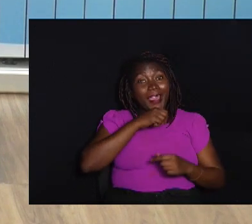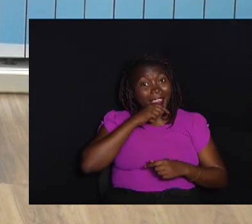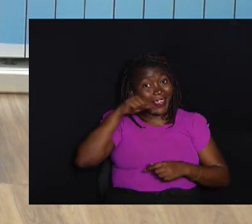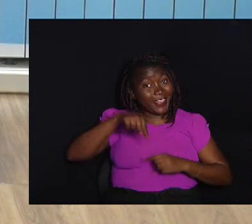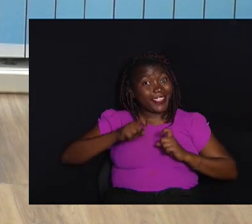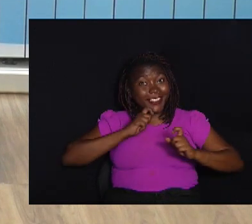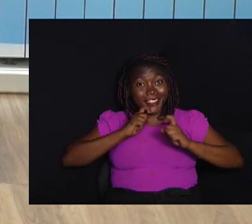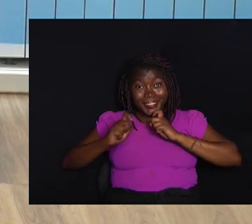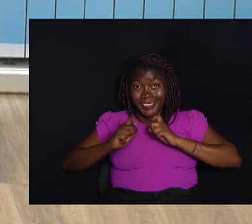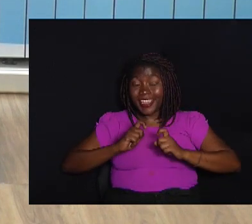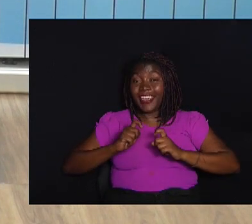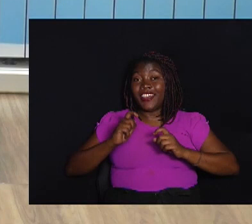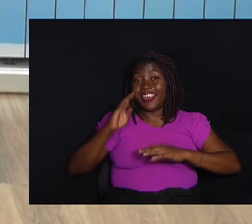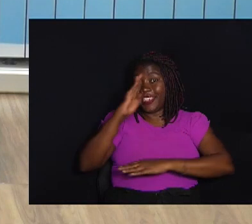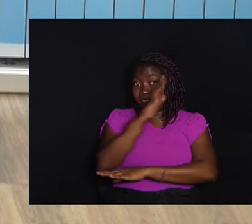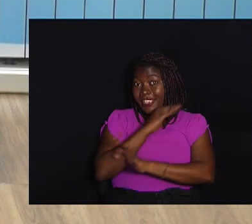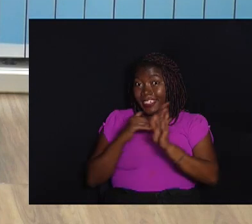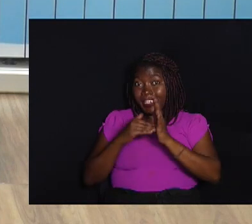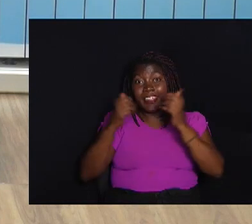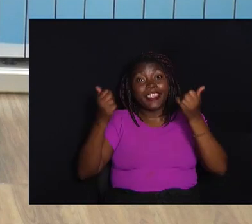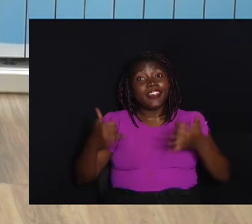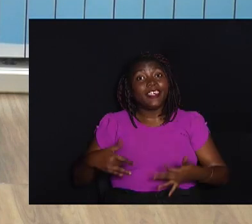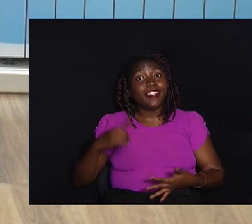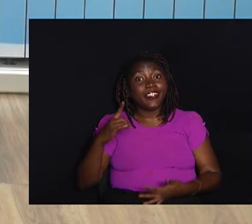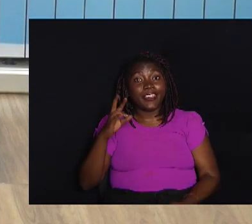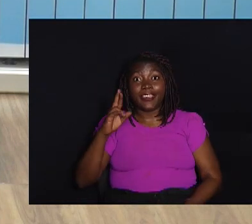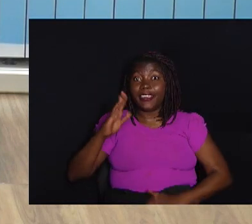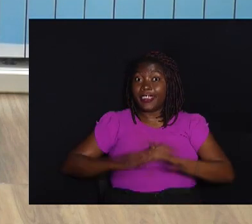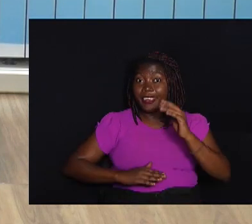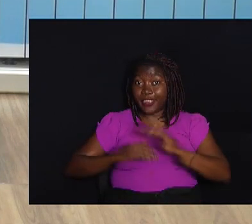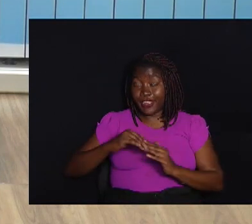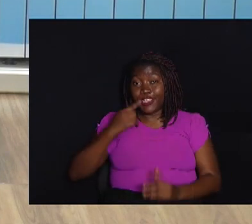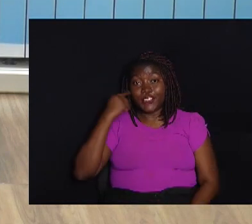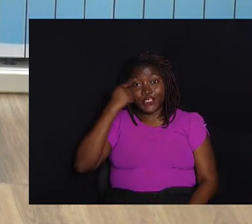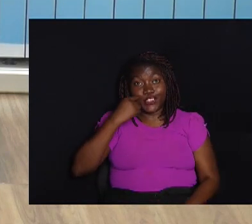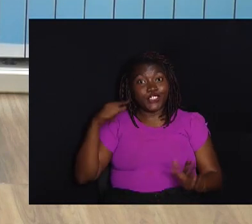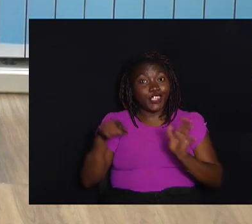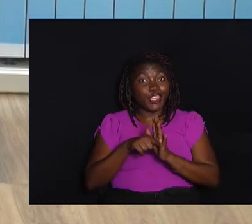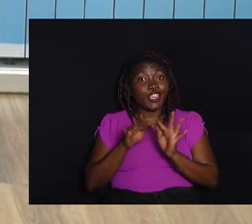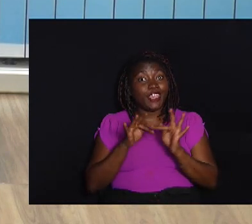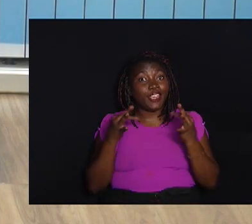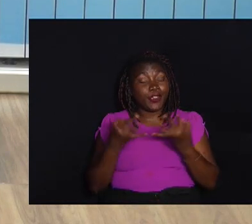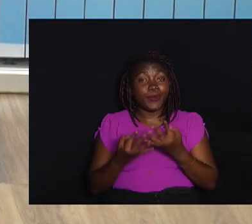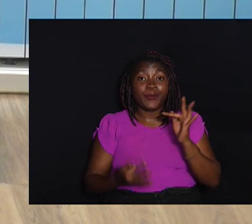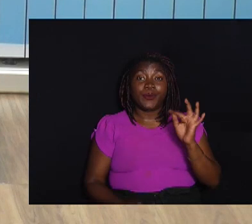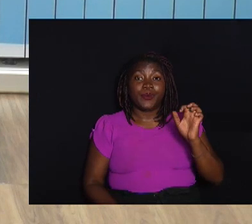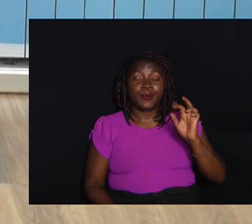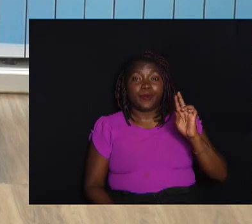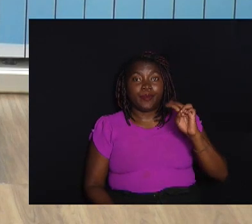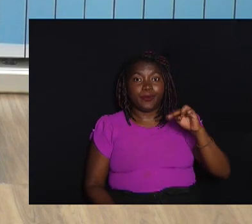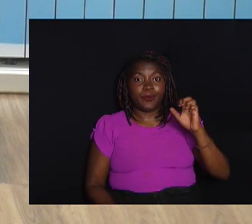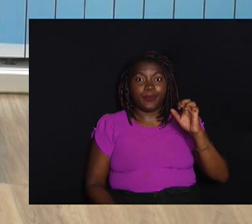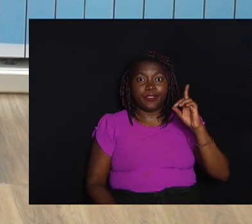Câmara Total. Estamos falando com a doutora, ela é especialista em Direito da Família, a doutora Fernanda, sobre a